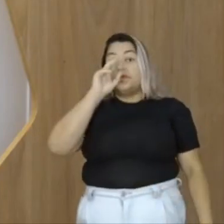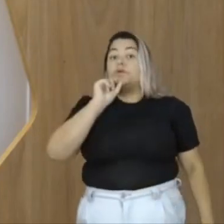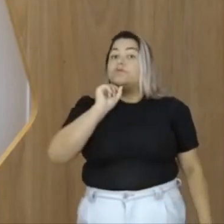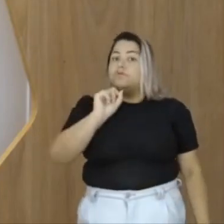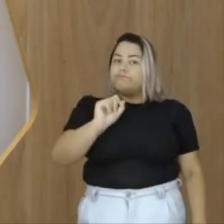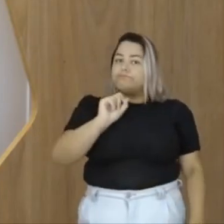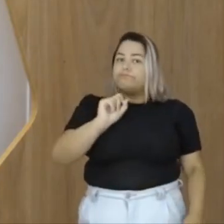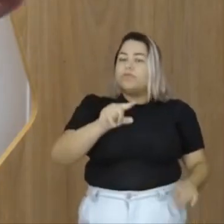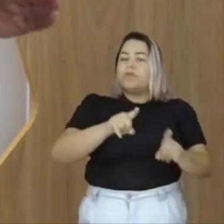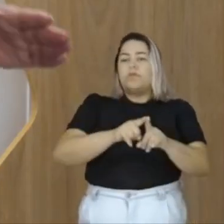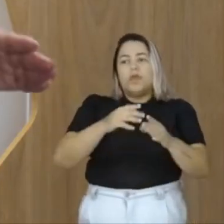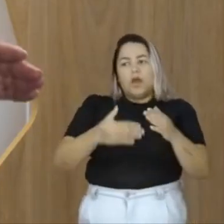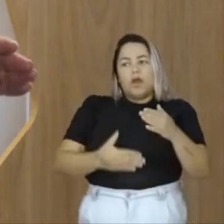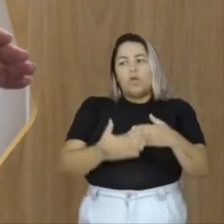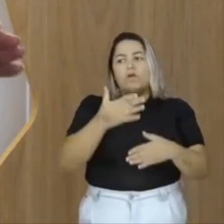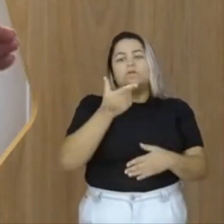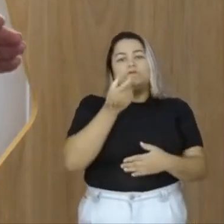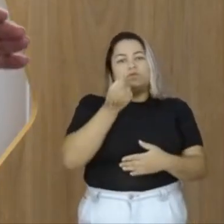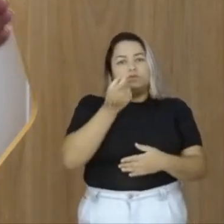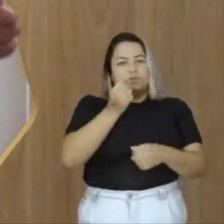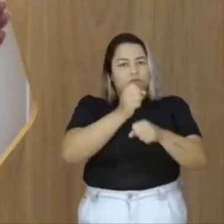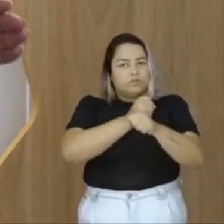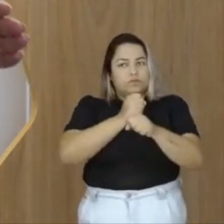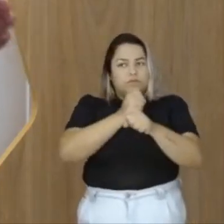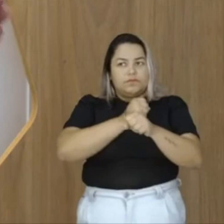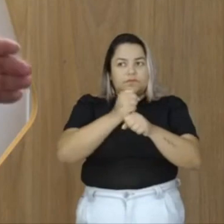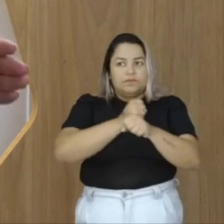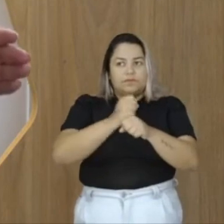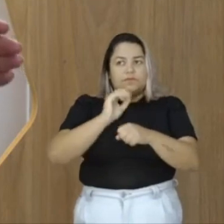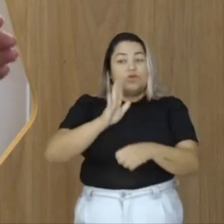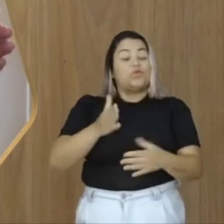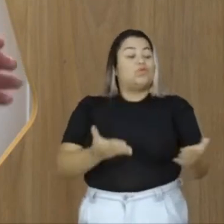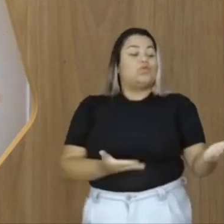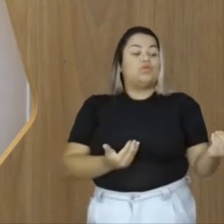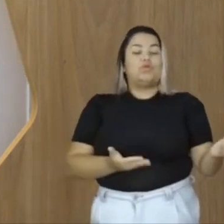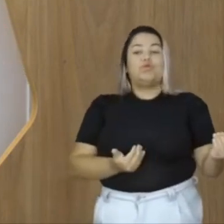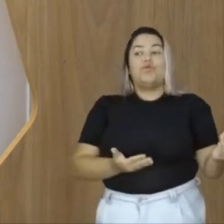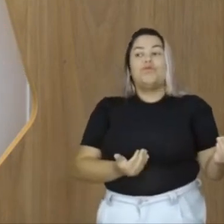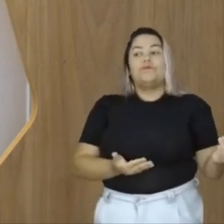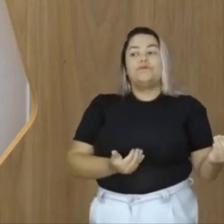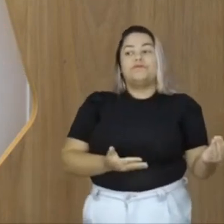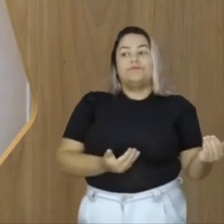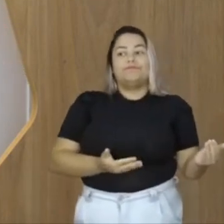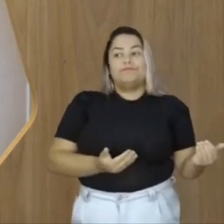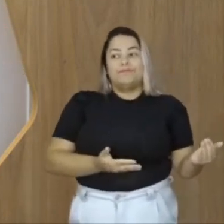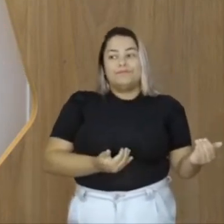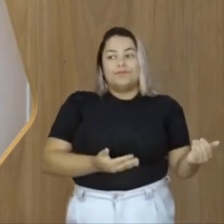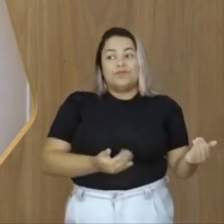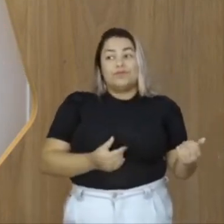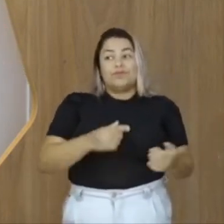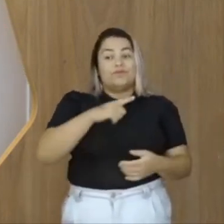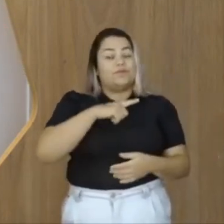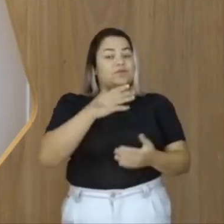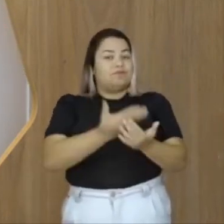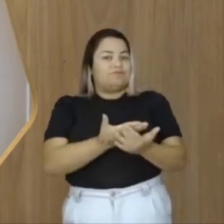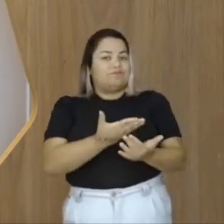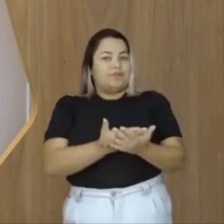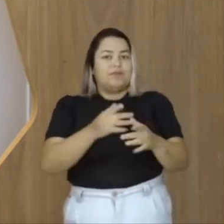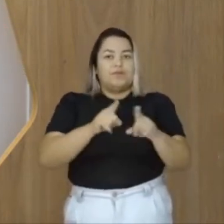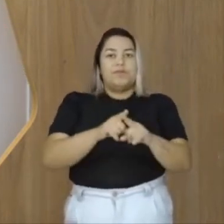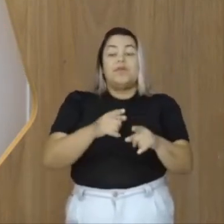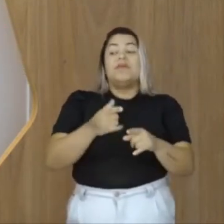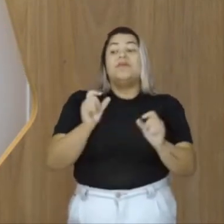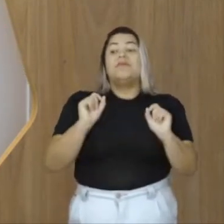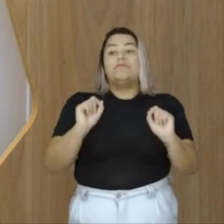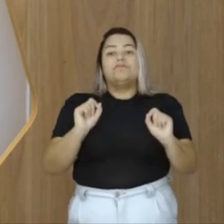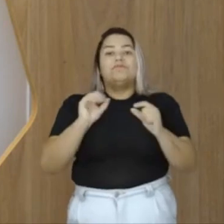a quantidade, ao longo desses 20 anos, que o programa já é um programa jovem, nós já tivemos estudos que nos dizem o